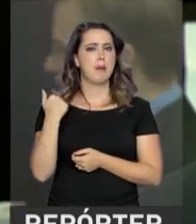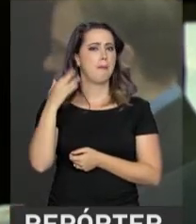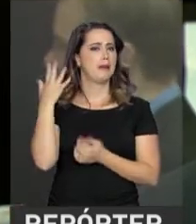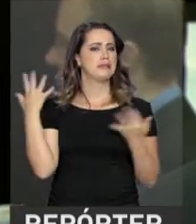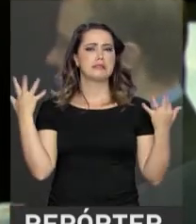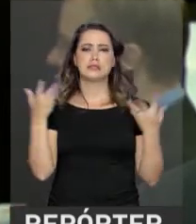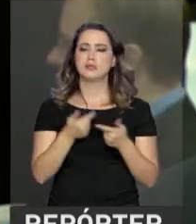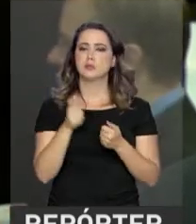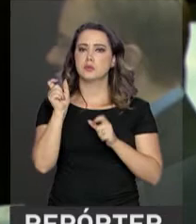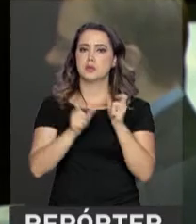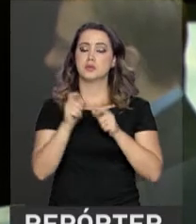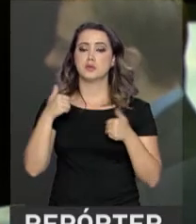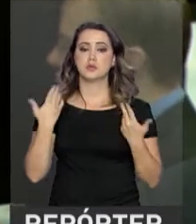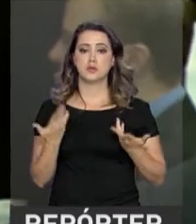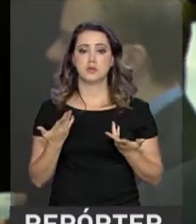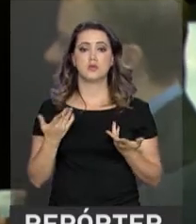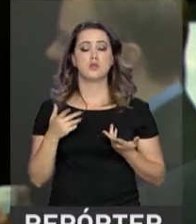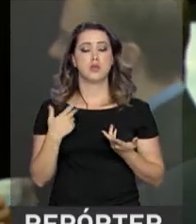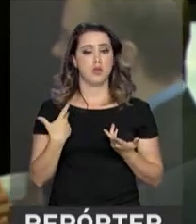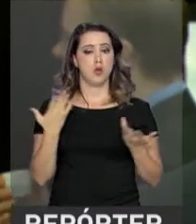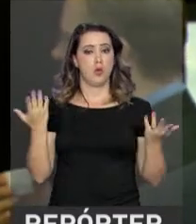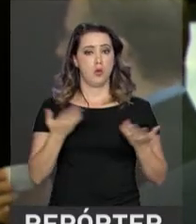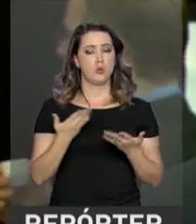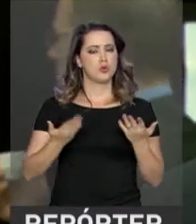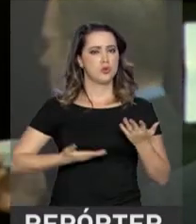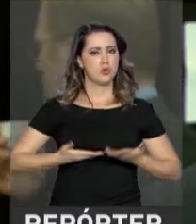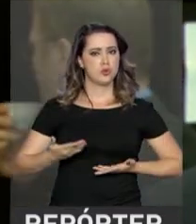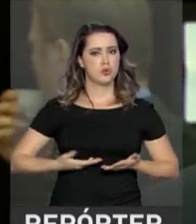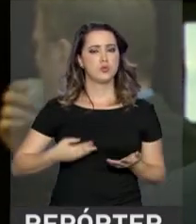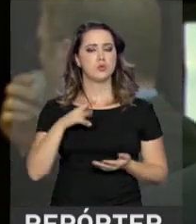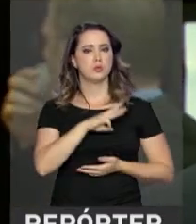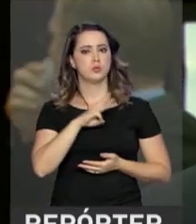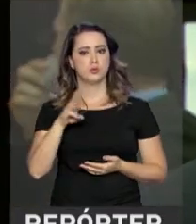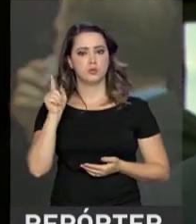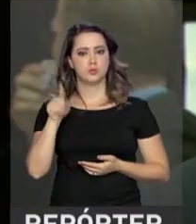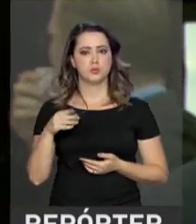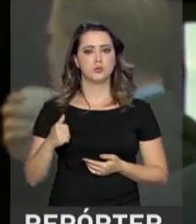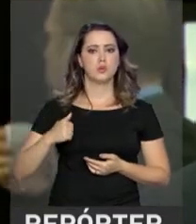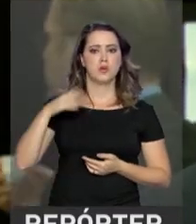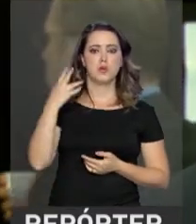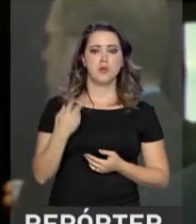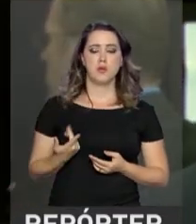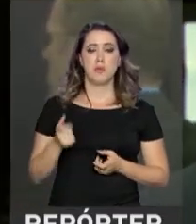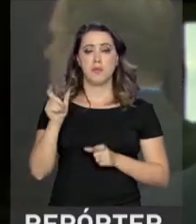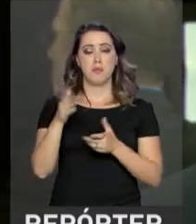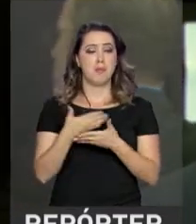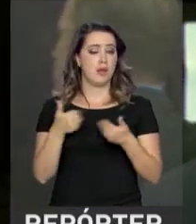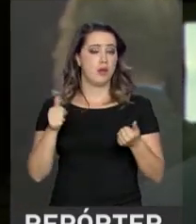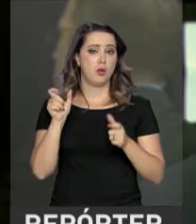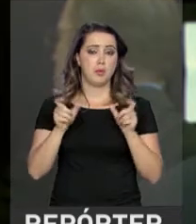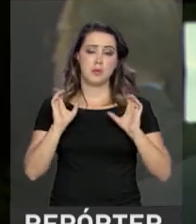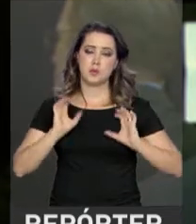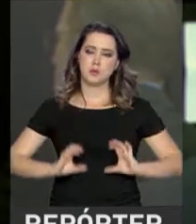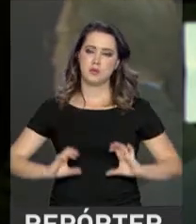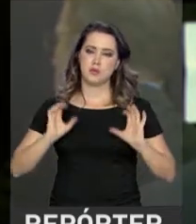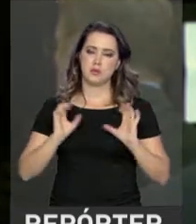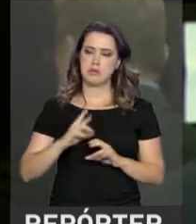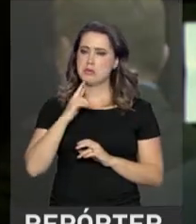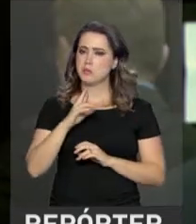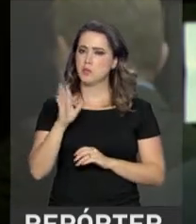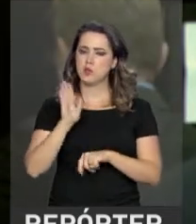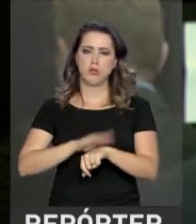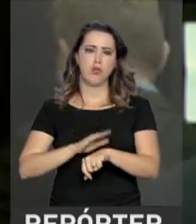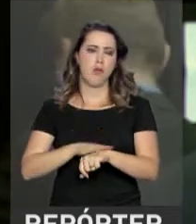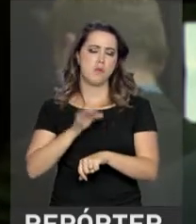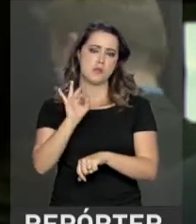efetivo que o cidadão o serviço em plataforma virtual ele gera mais valor para o cidadão ea demanda dele é respondido em